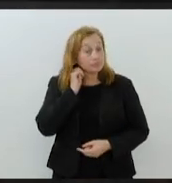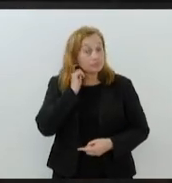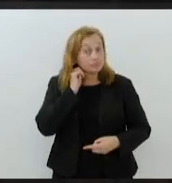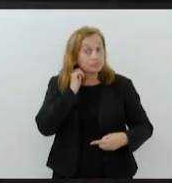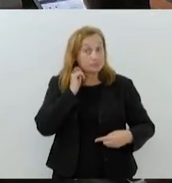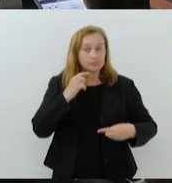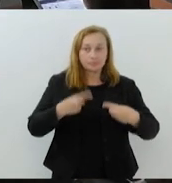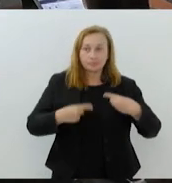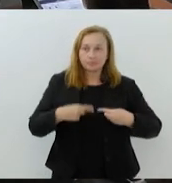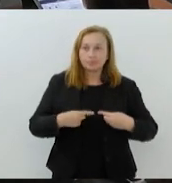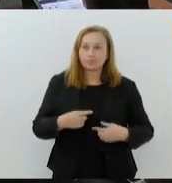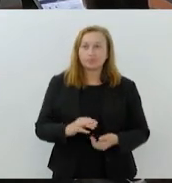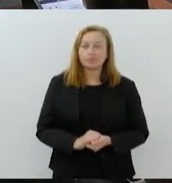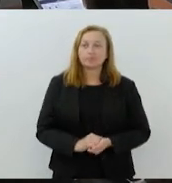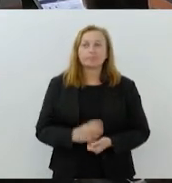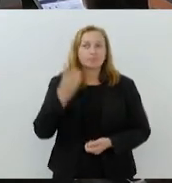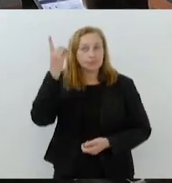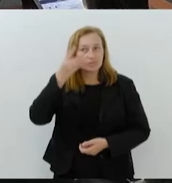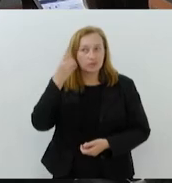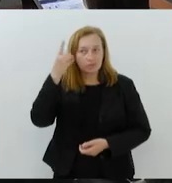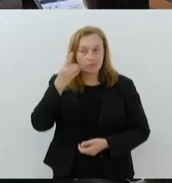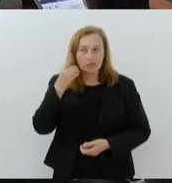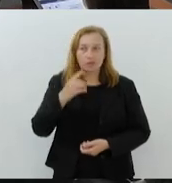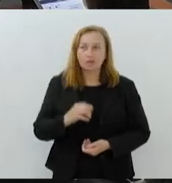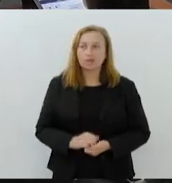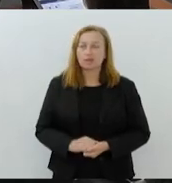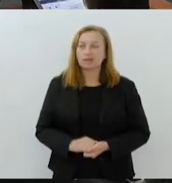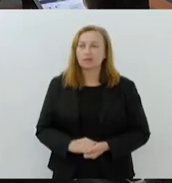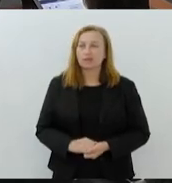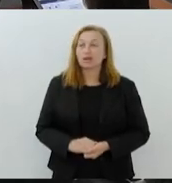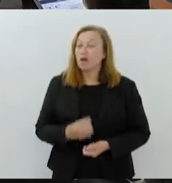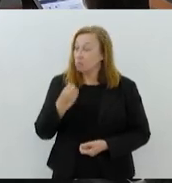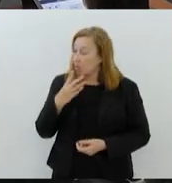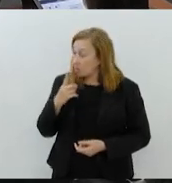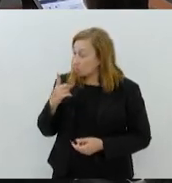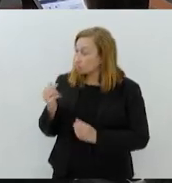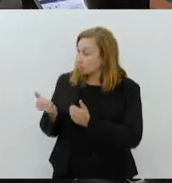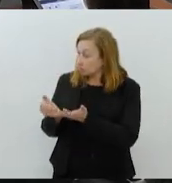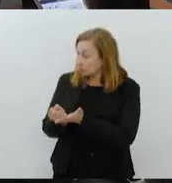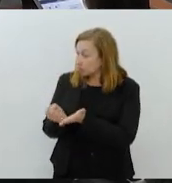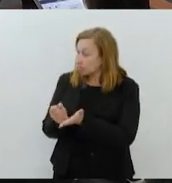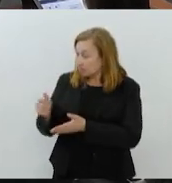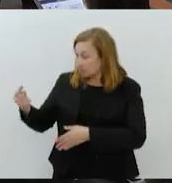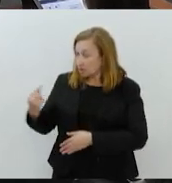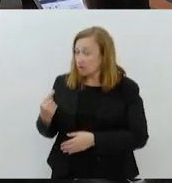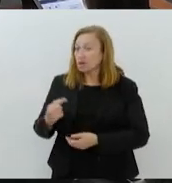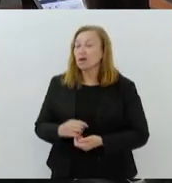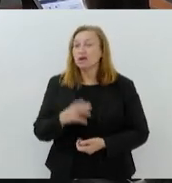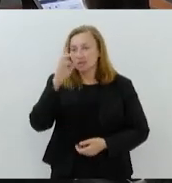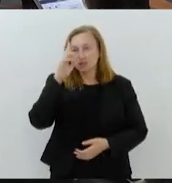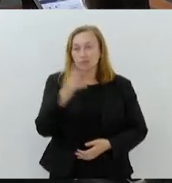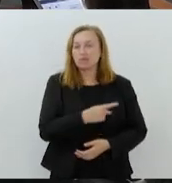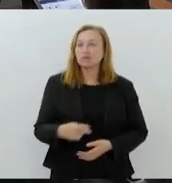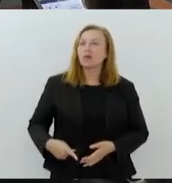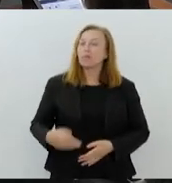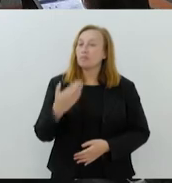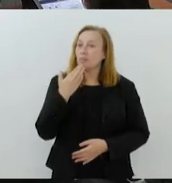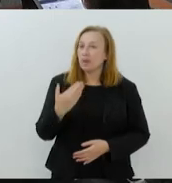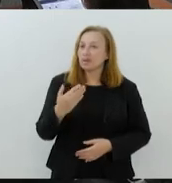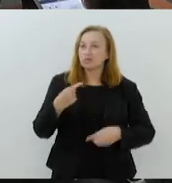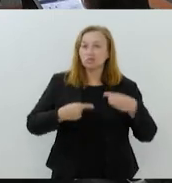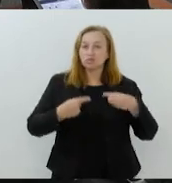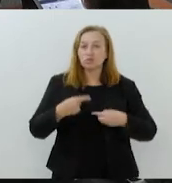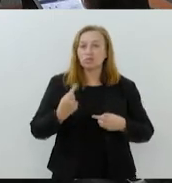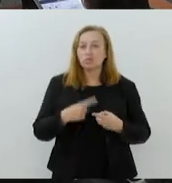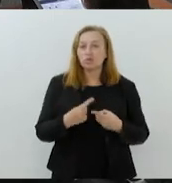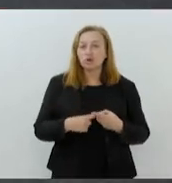discussão. Para discutir, presidente. Para discutir, deputada. Muito bom que o autor chegou aqui. Senhor presidente, peço aqui breve discussão,